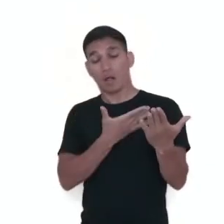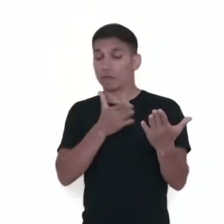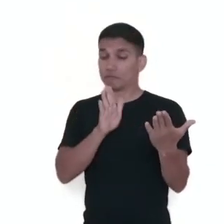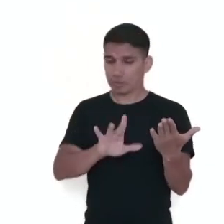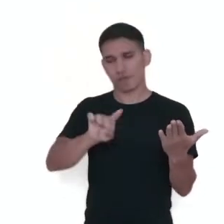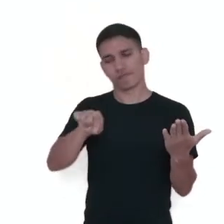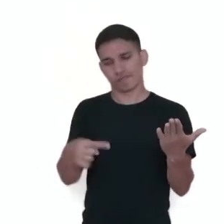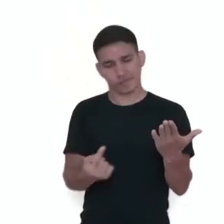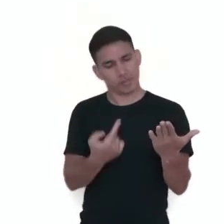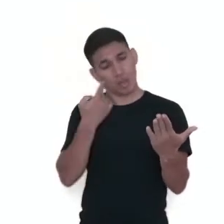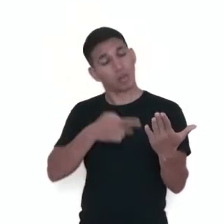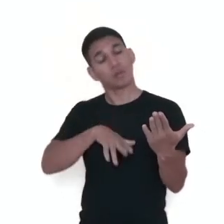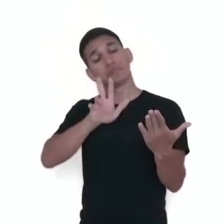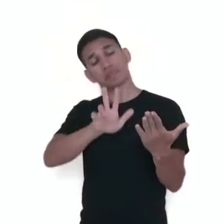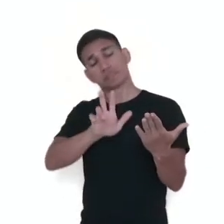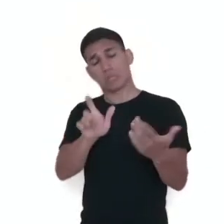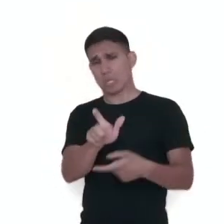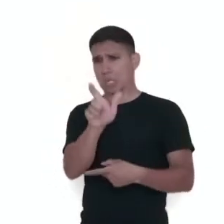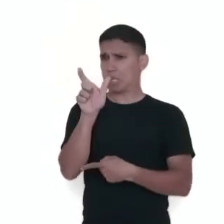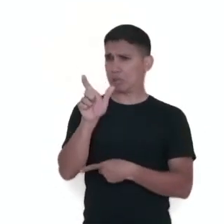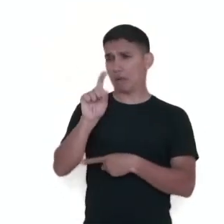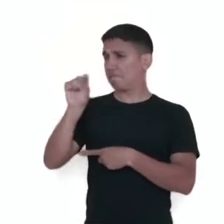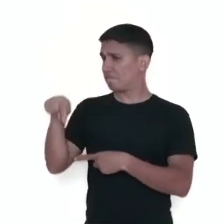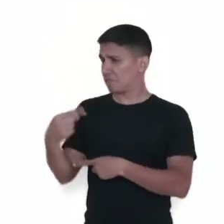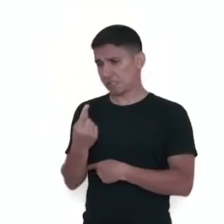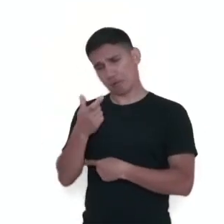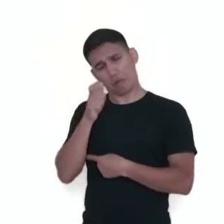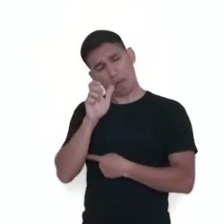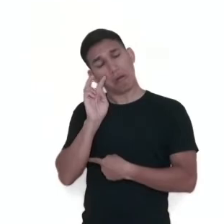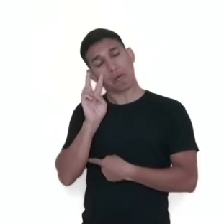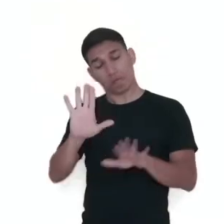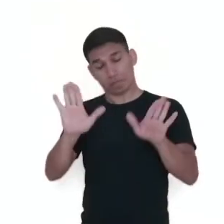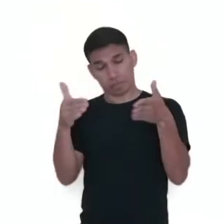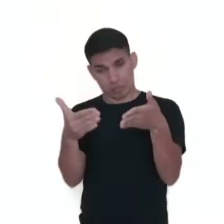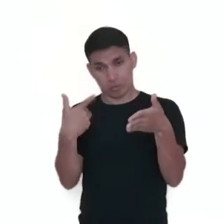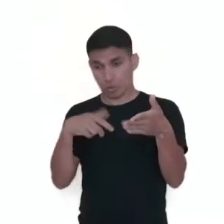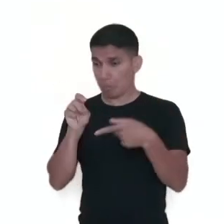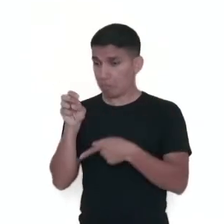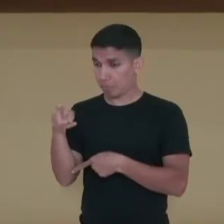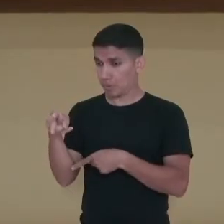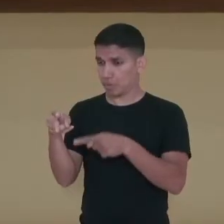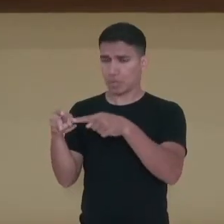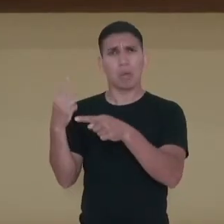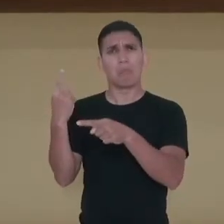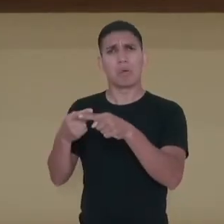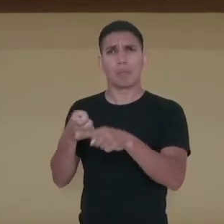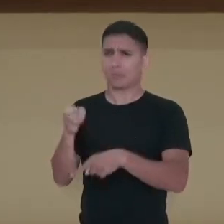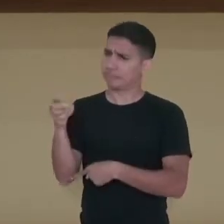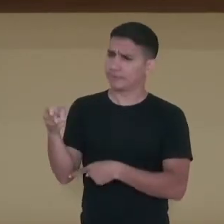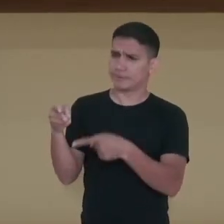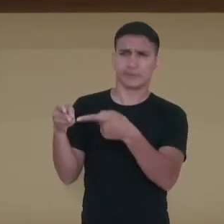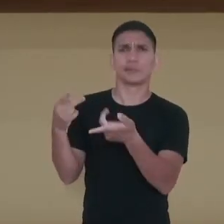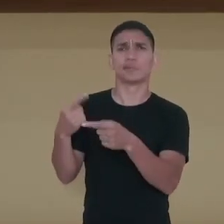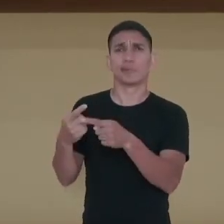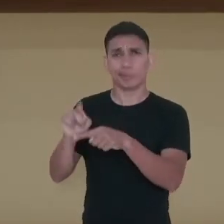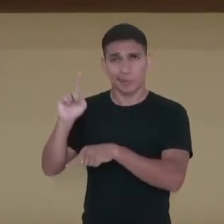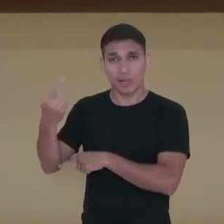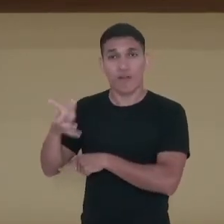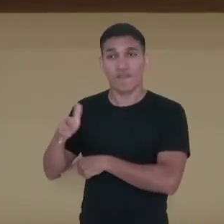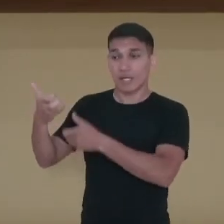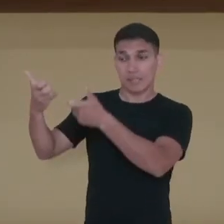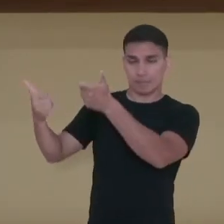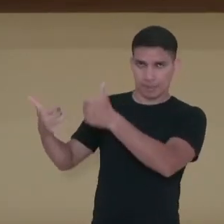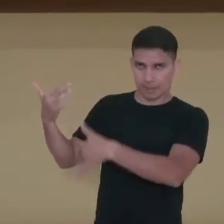ficou, vírgula. Plantada ali diante de mim, vírgula. Focando-me, 2 pontos. Para que usou 2 pontos? Porque logo depois vinha a